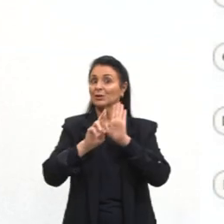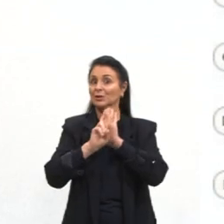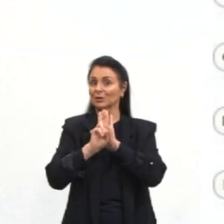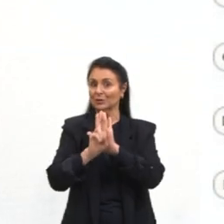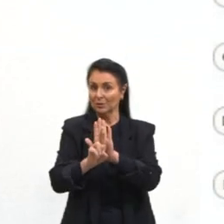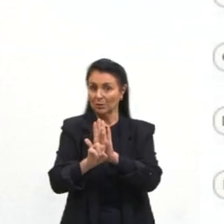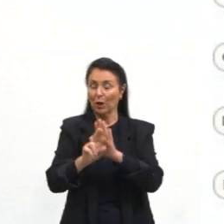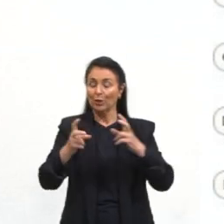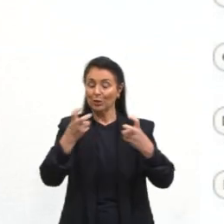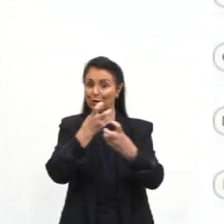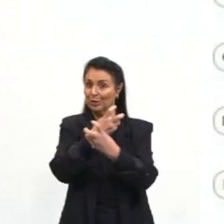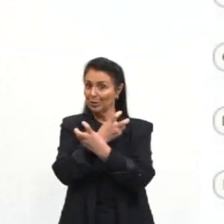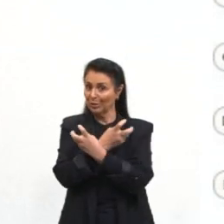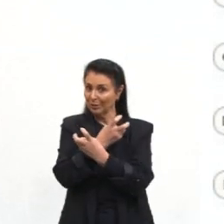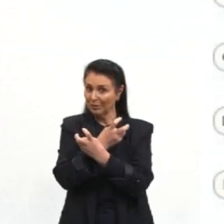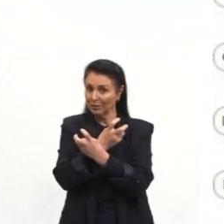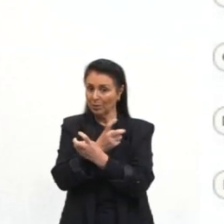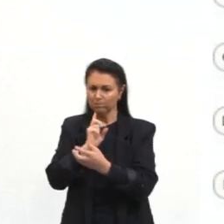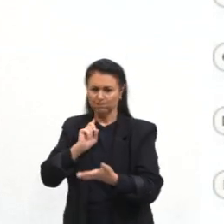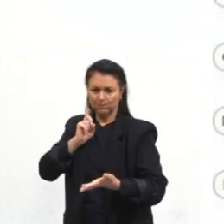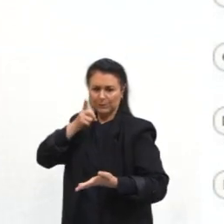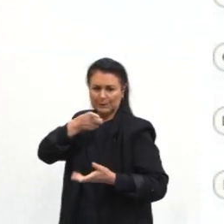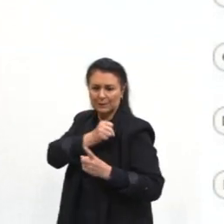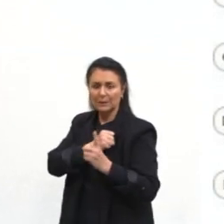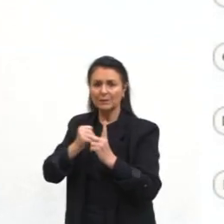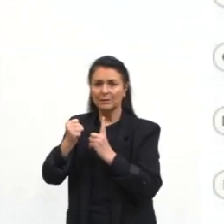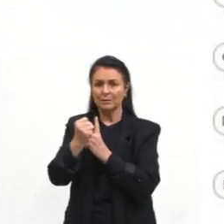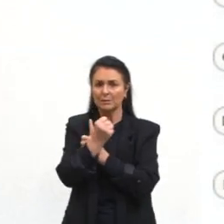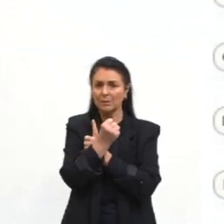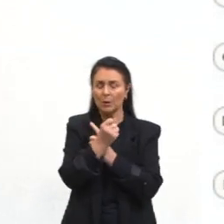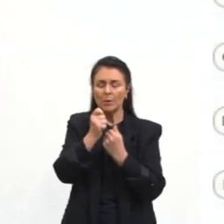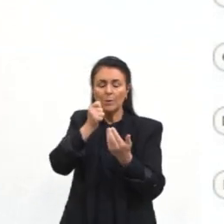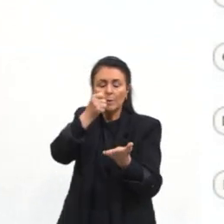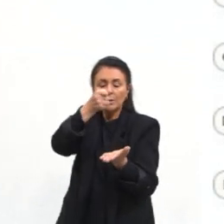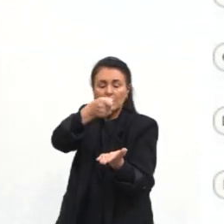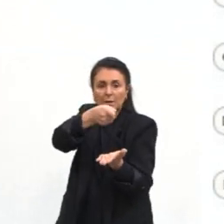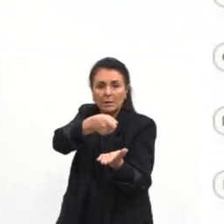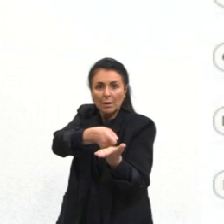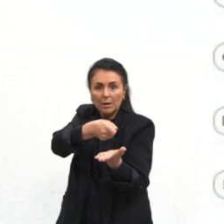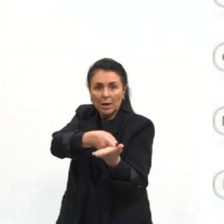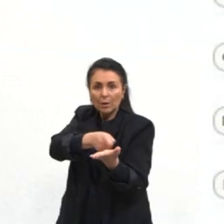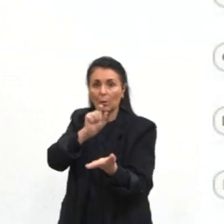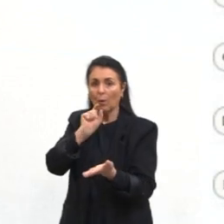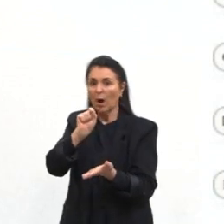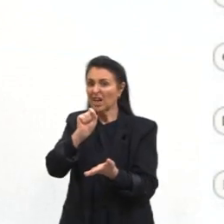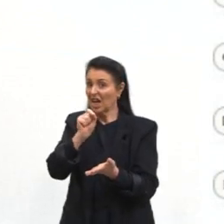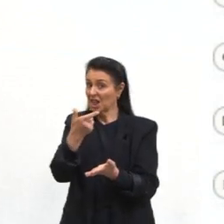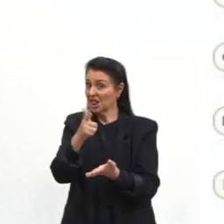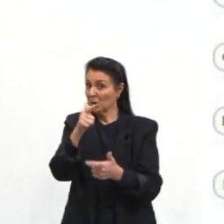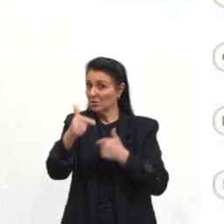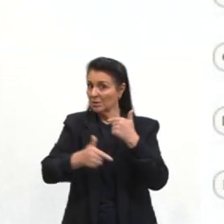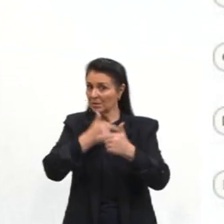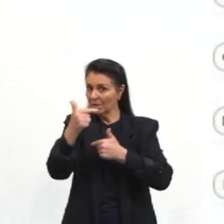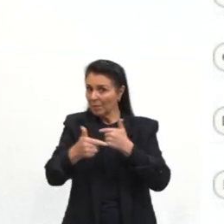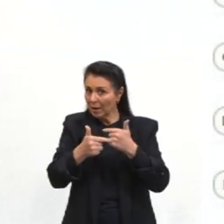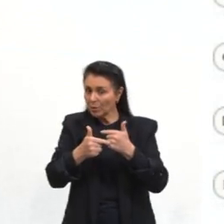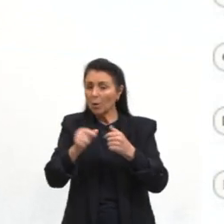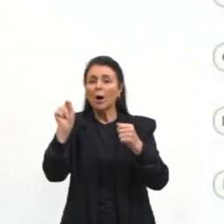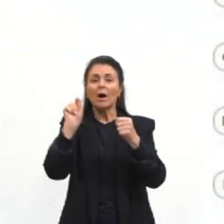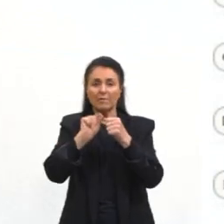de Faraó ordenara a sociedade obrigando Os Desocupados a trabalhar em obras